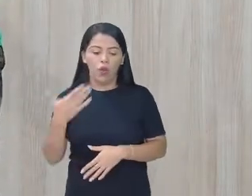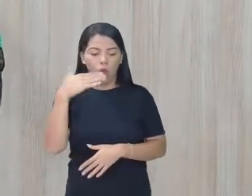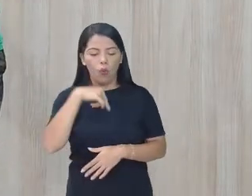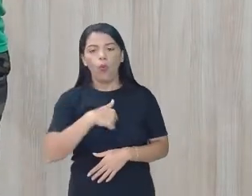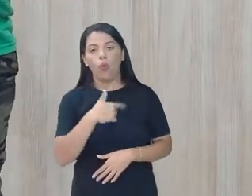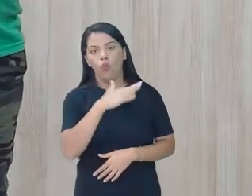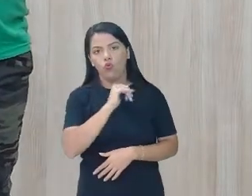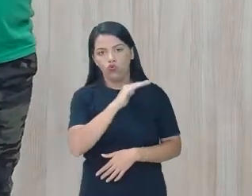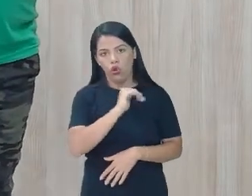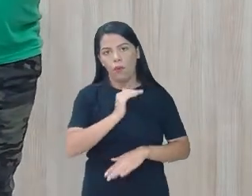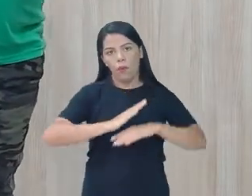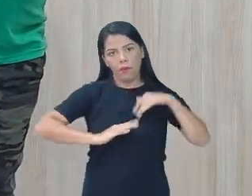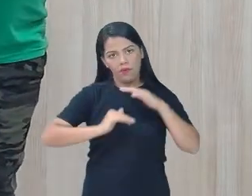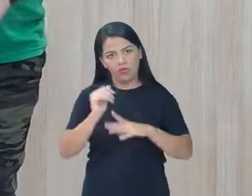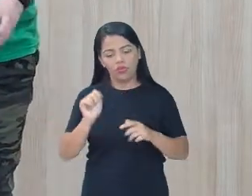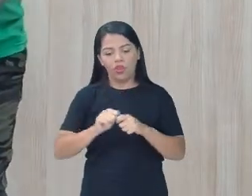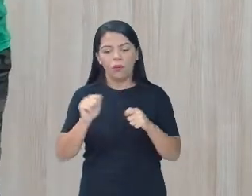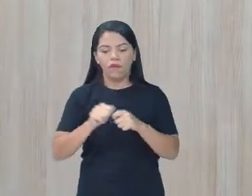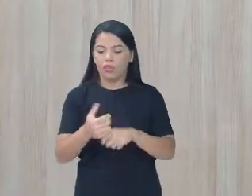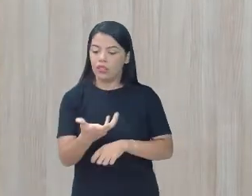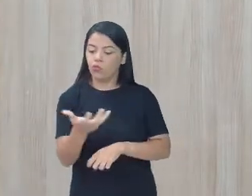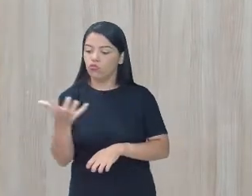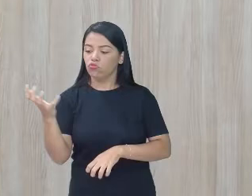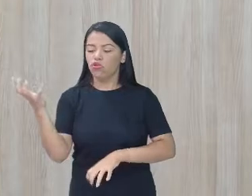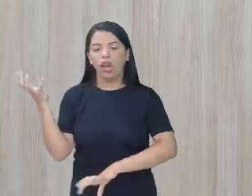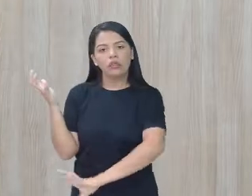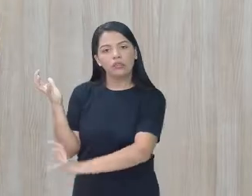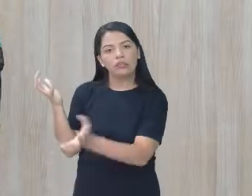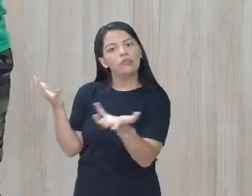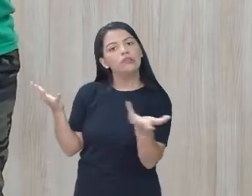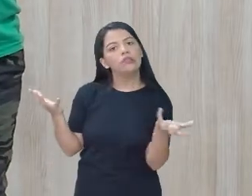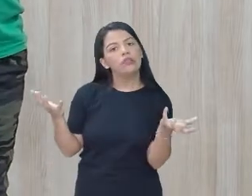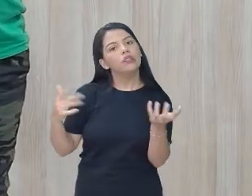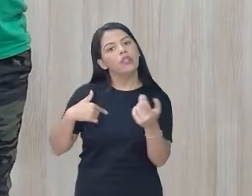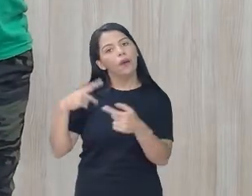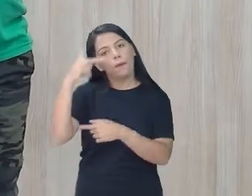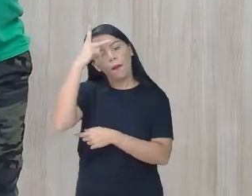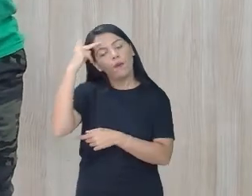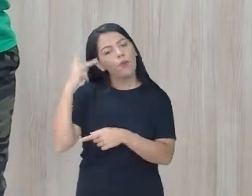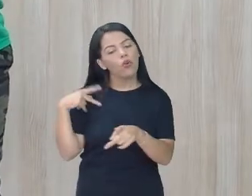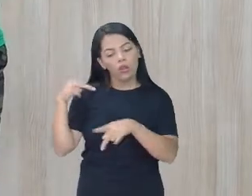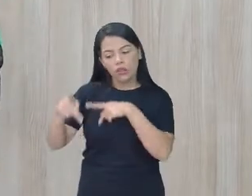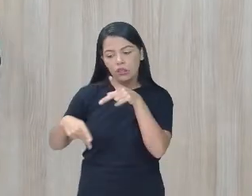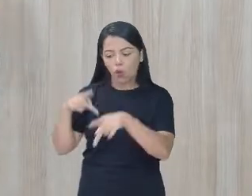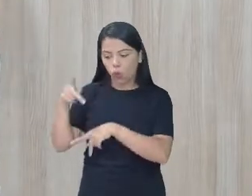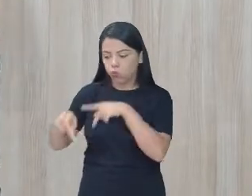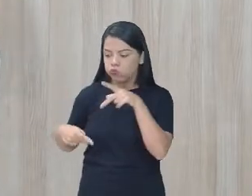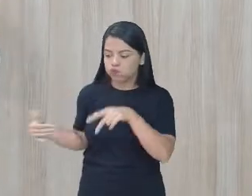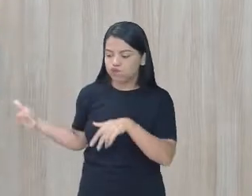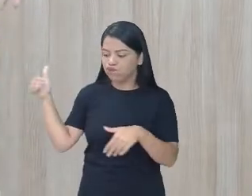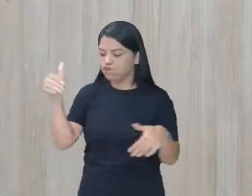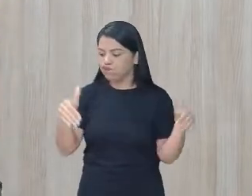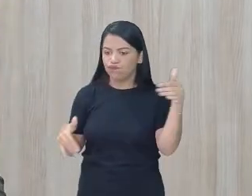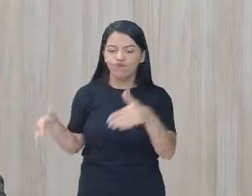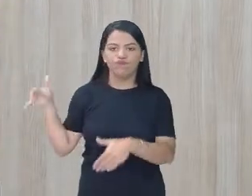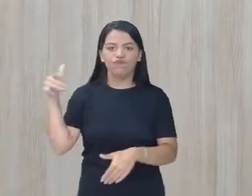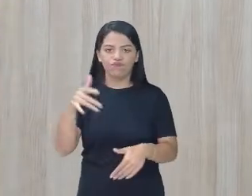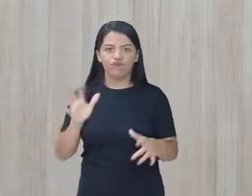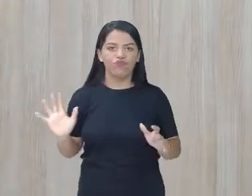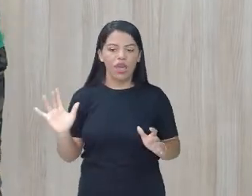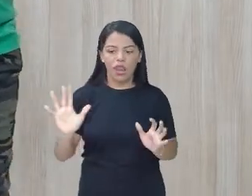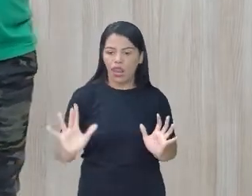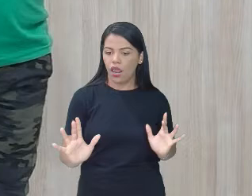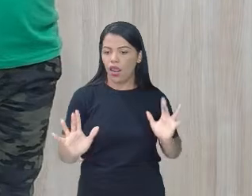jardim, né, com uma fonte para visitação pública. Então, ali ele vai reintroduzir uma